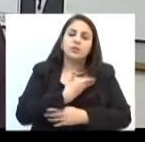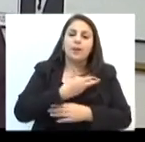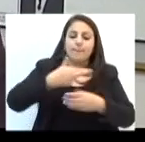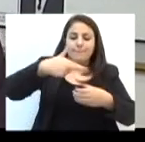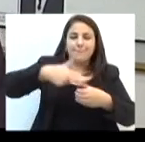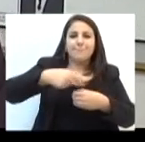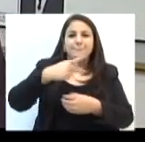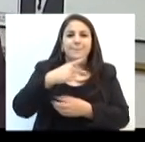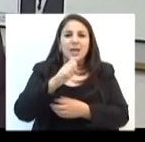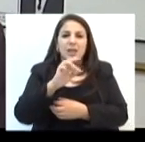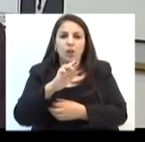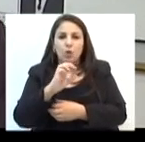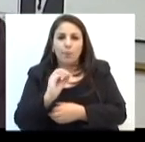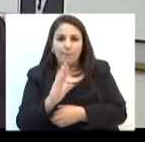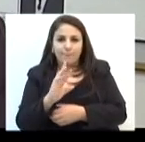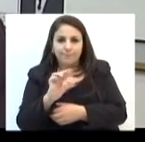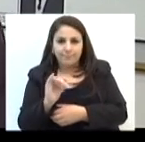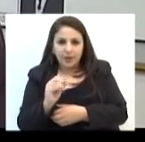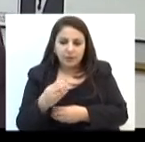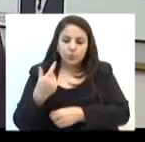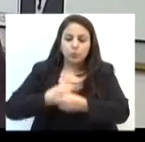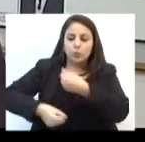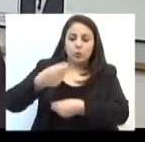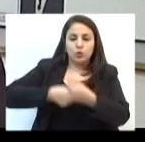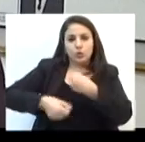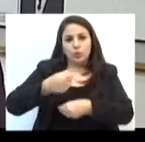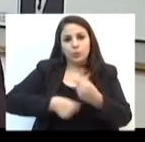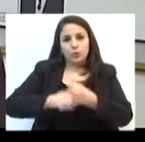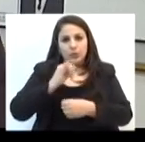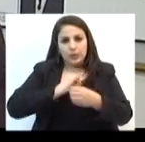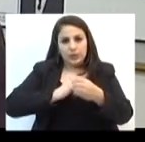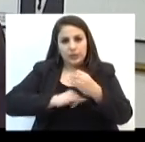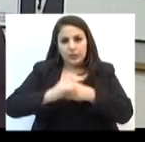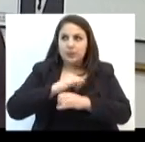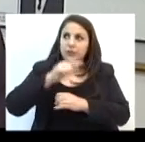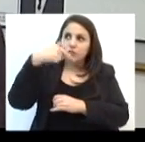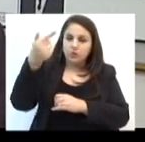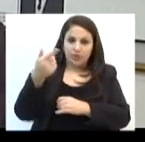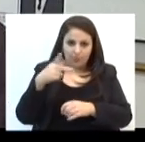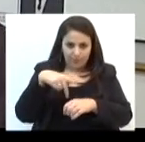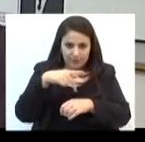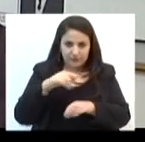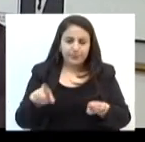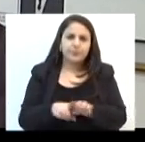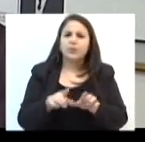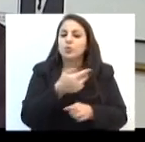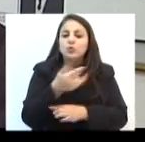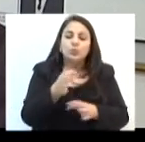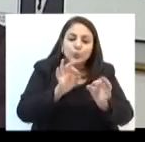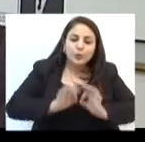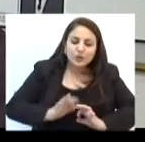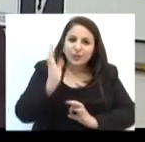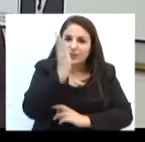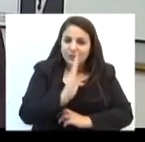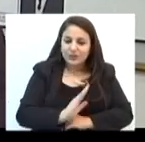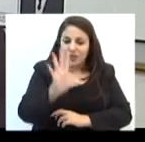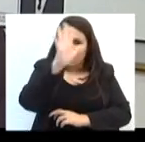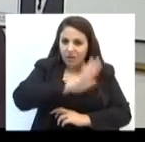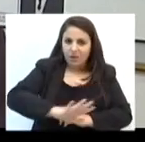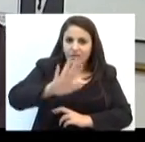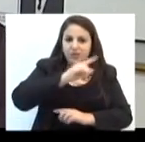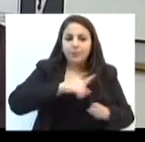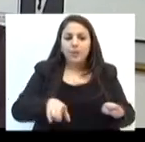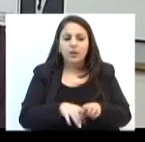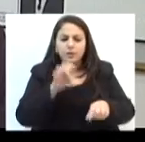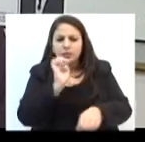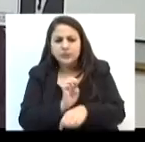nossa Petrobras para o poder econômico internacional. Então não existia um projeto nacionalista onde o